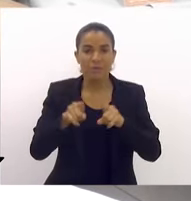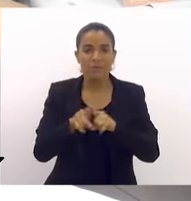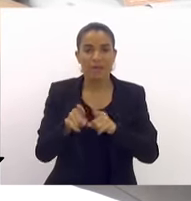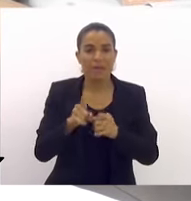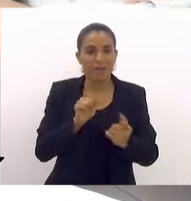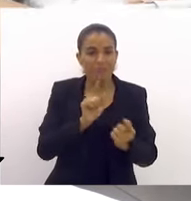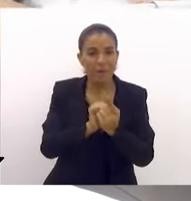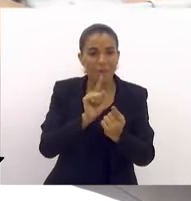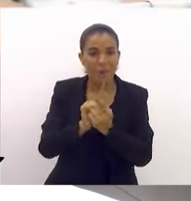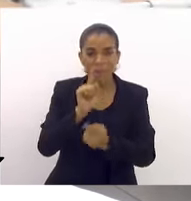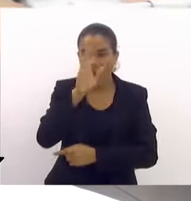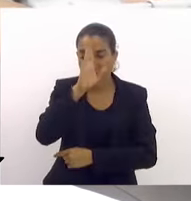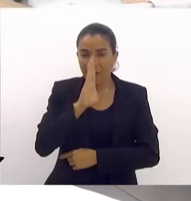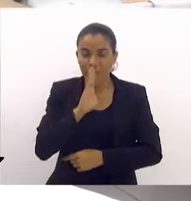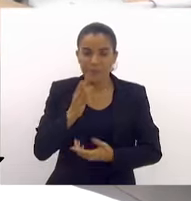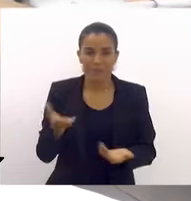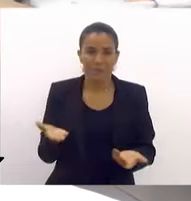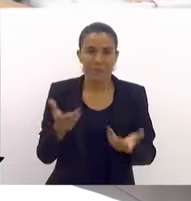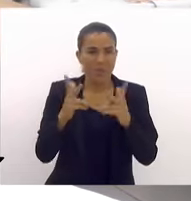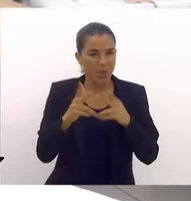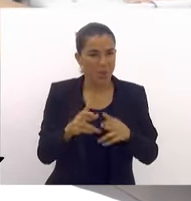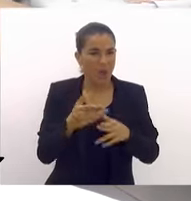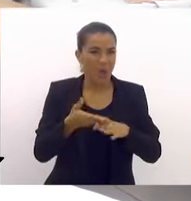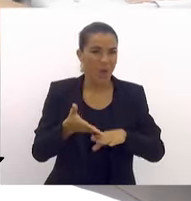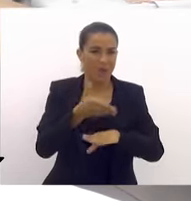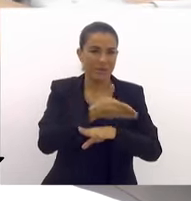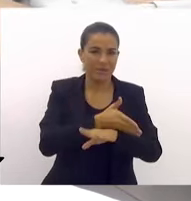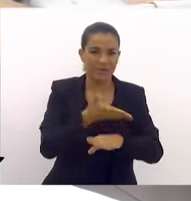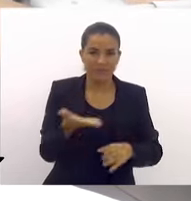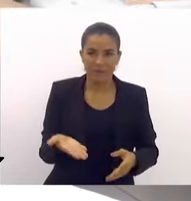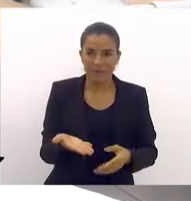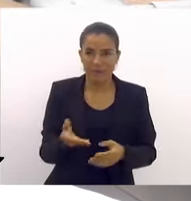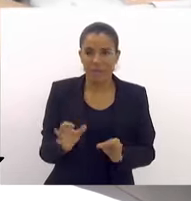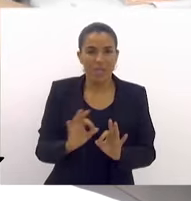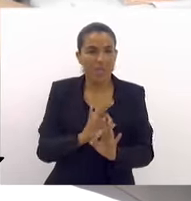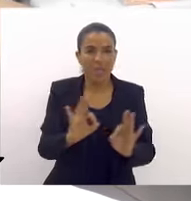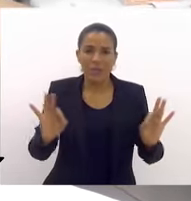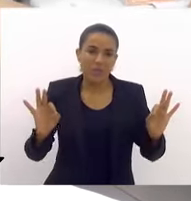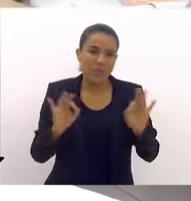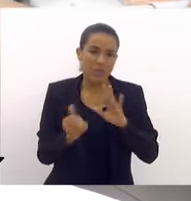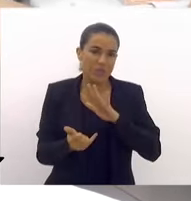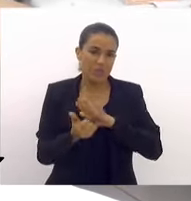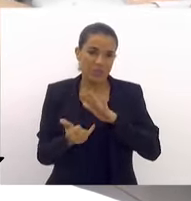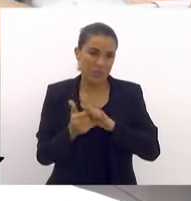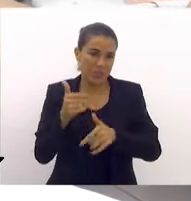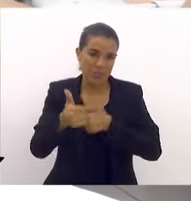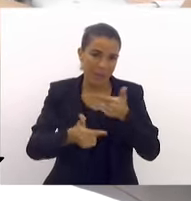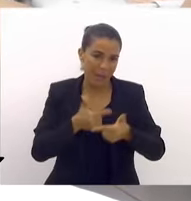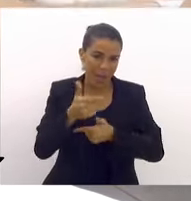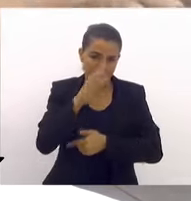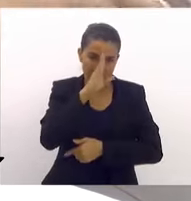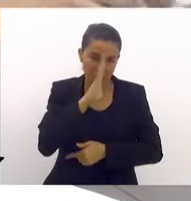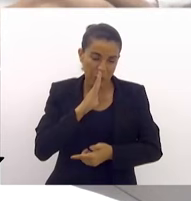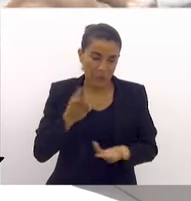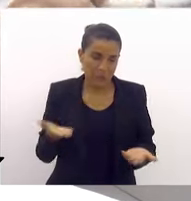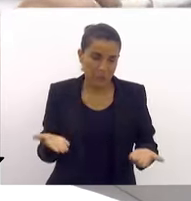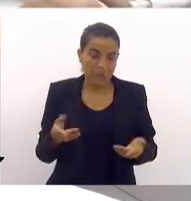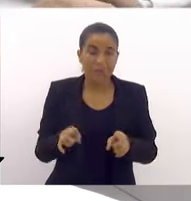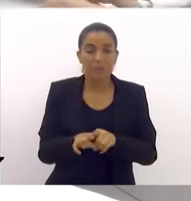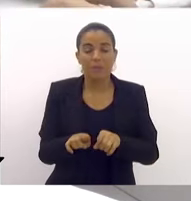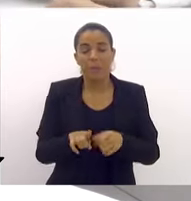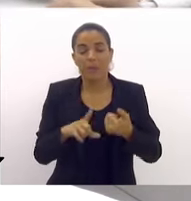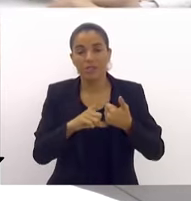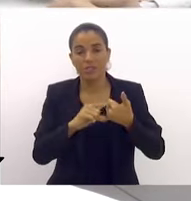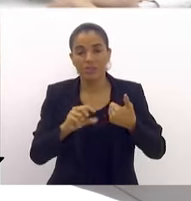serviço gratuito. A mesma observação do anterior. Nem todas as entidades prestam serviço gratuito. E o artigo